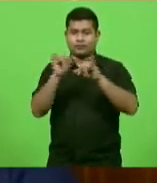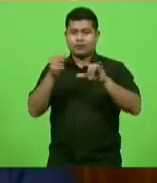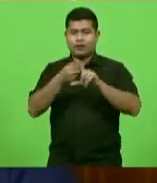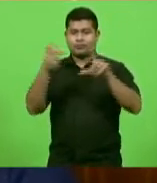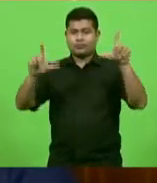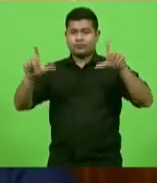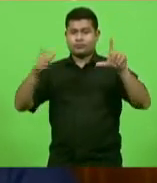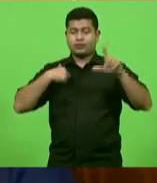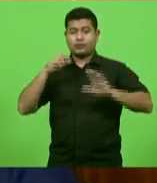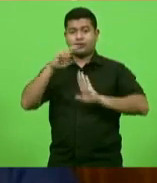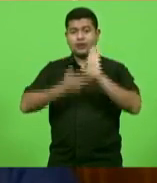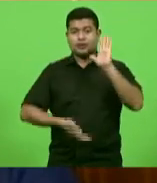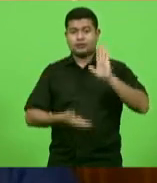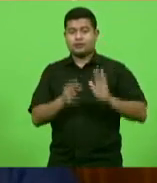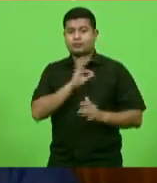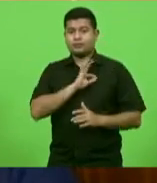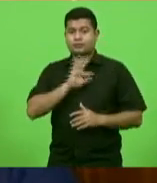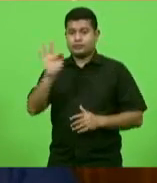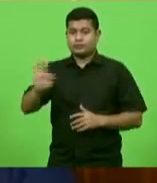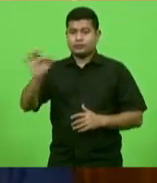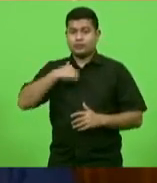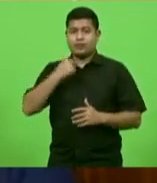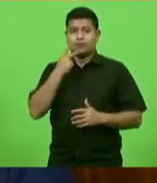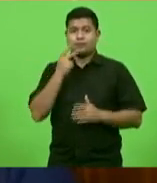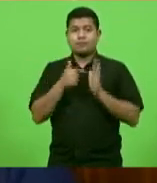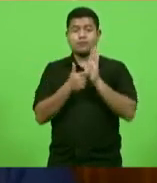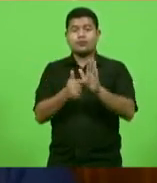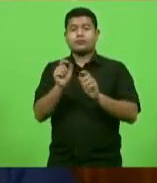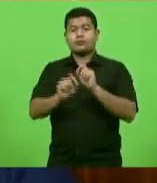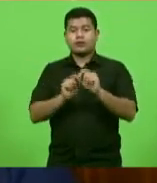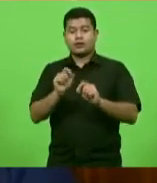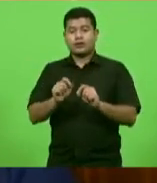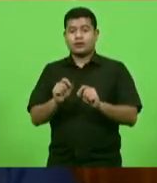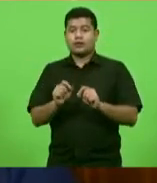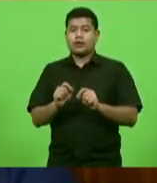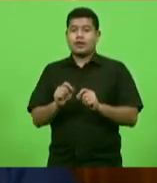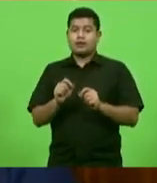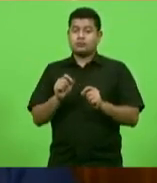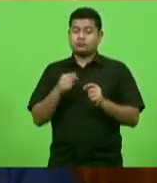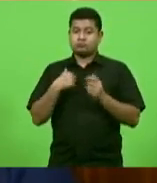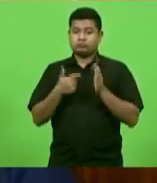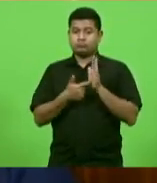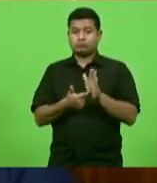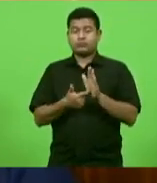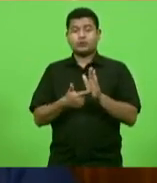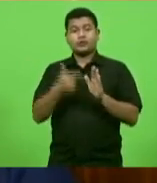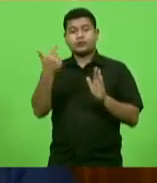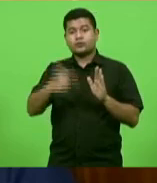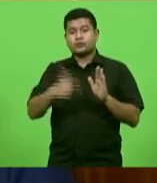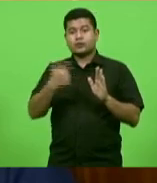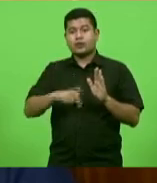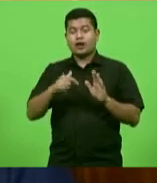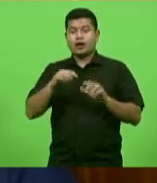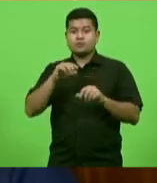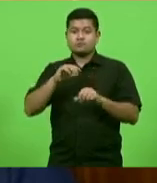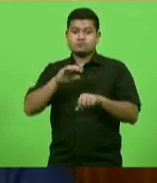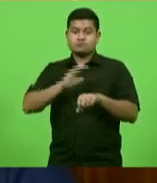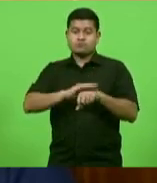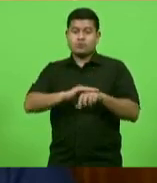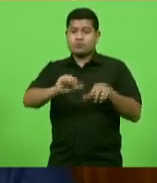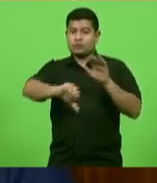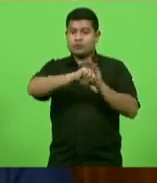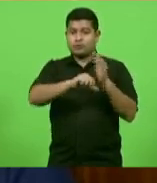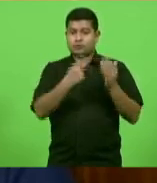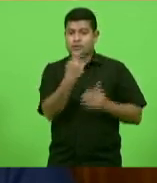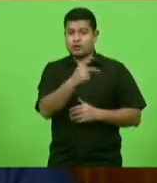relatório da Polícia Federal afirmaria que, apesar de apontar que não há indícios de crime por parte de